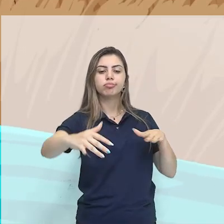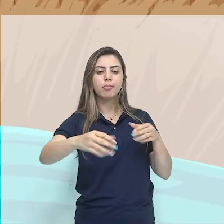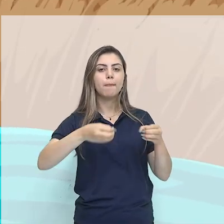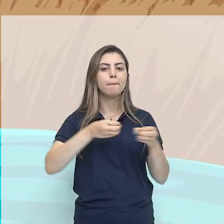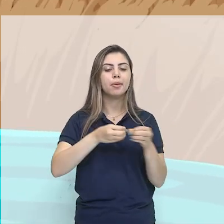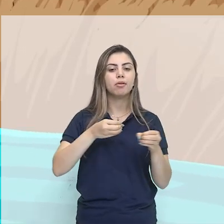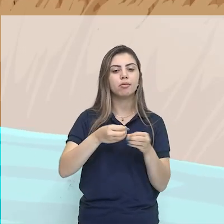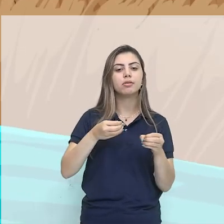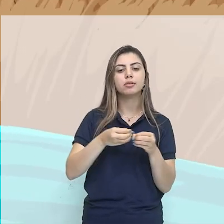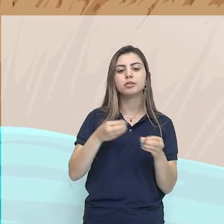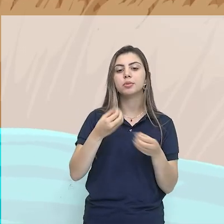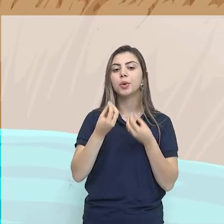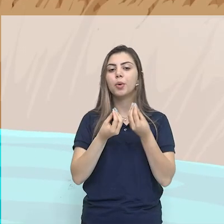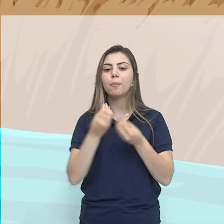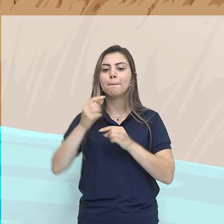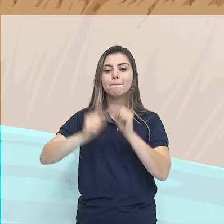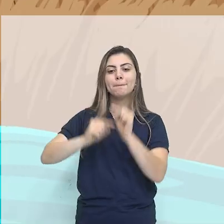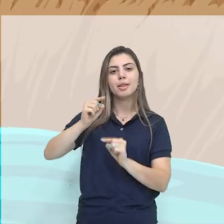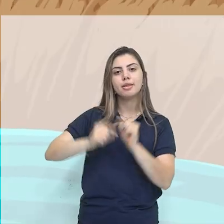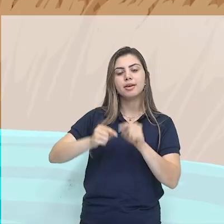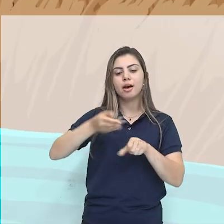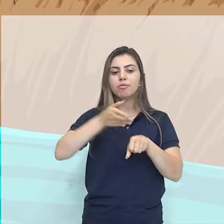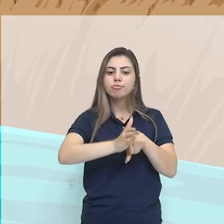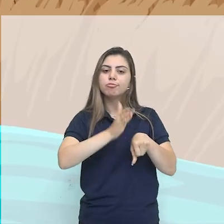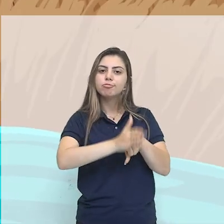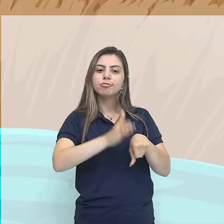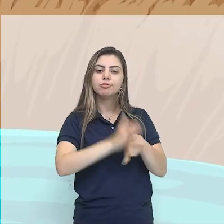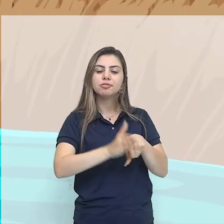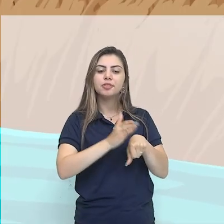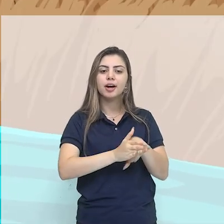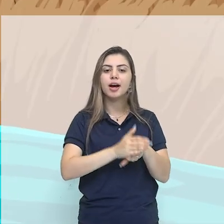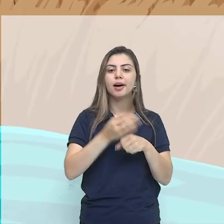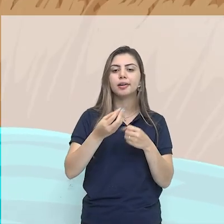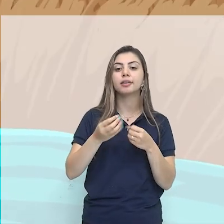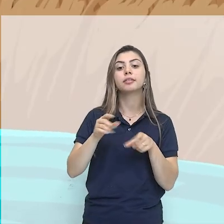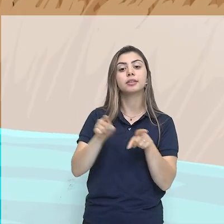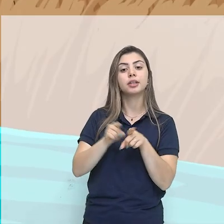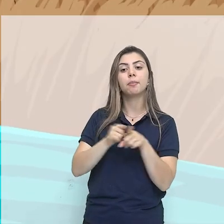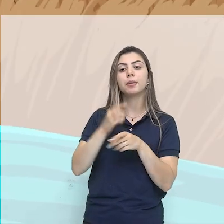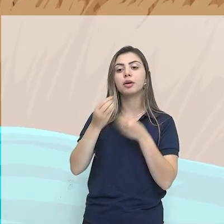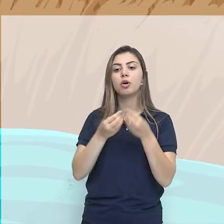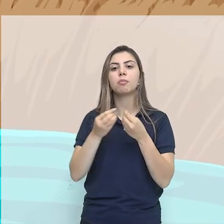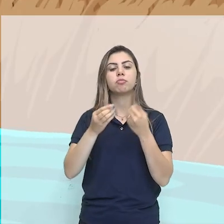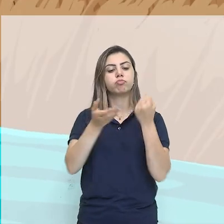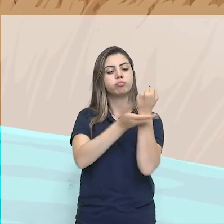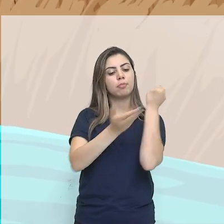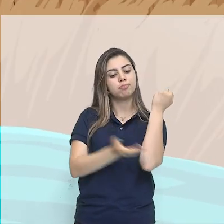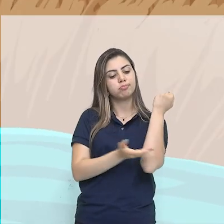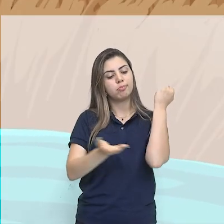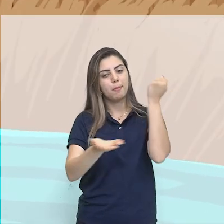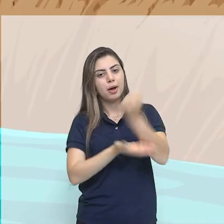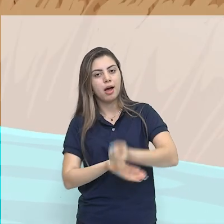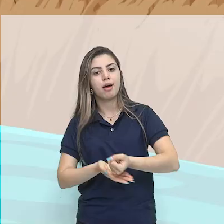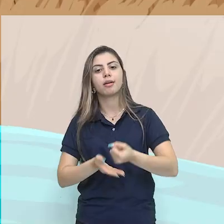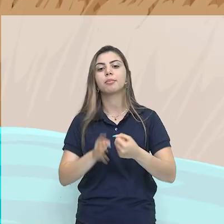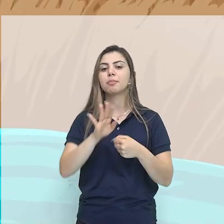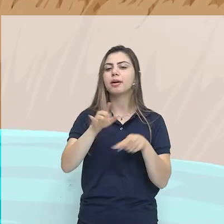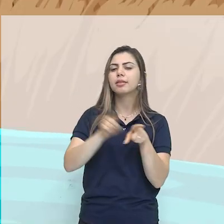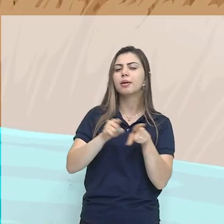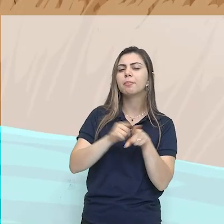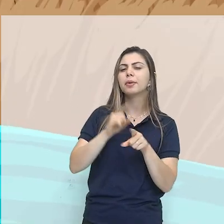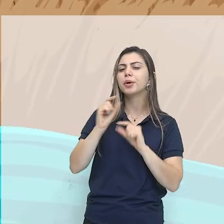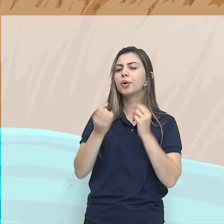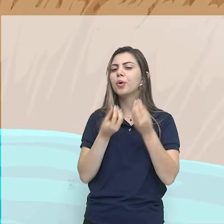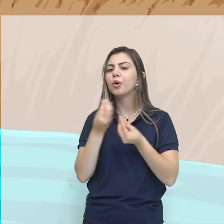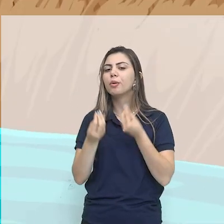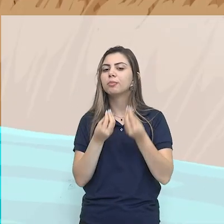temos o domínio, então, ali de instrumentos, facas, fazemos, então, ali, olha só, o corte de árvores e temos também aqui, olha só,